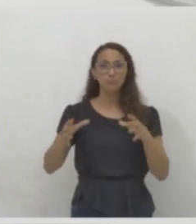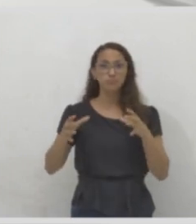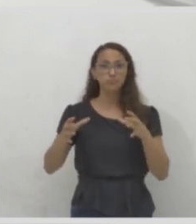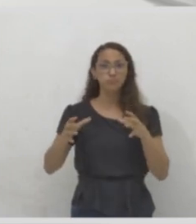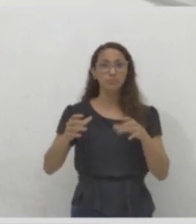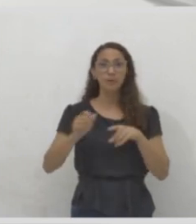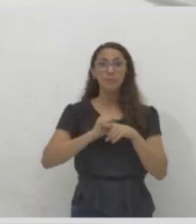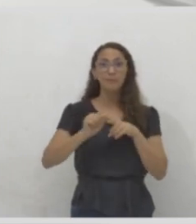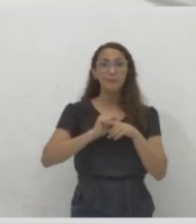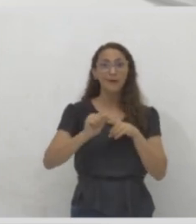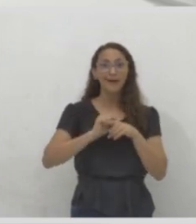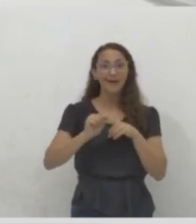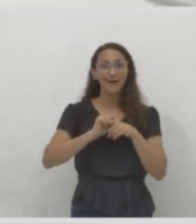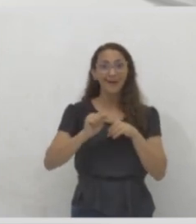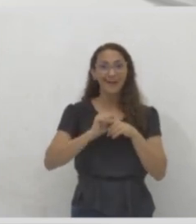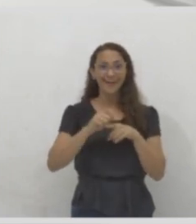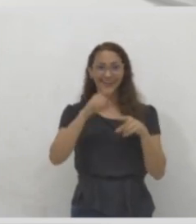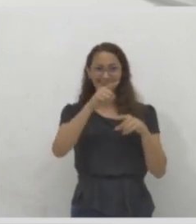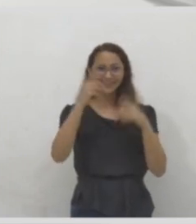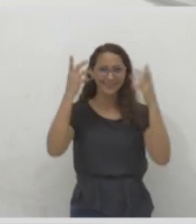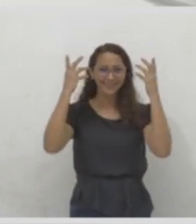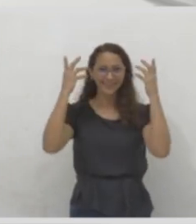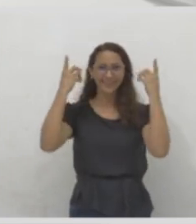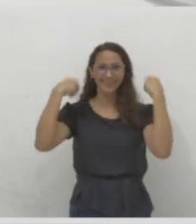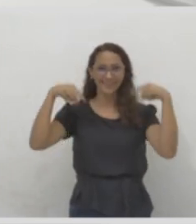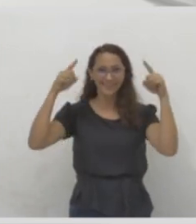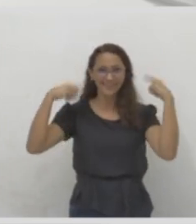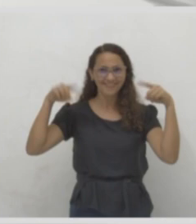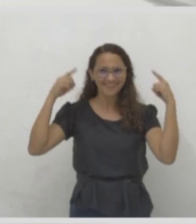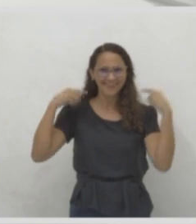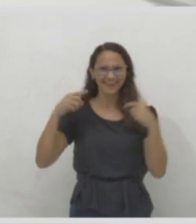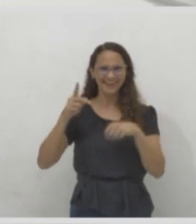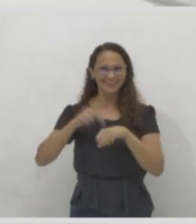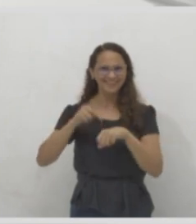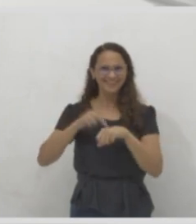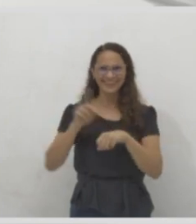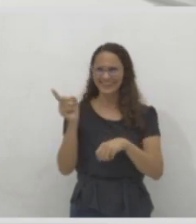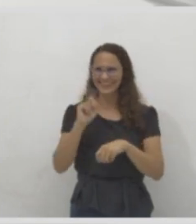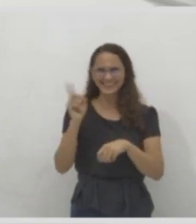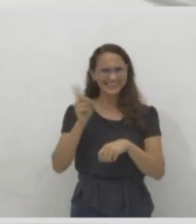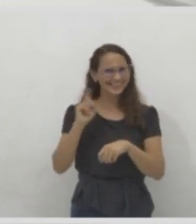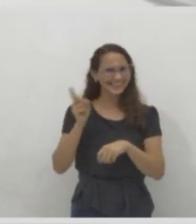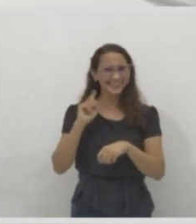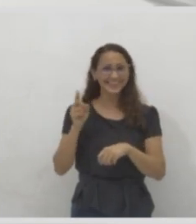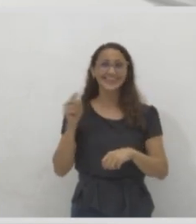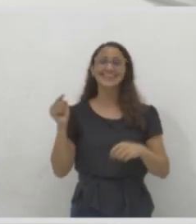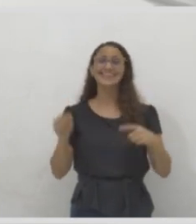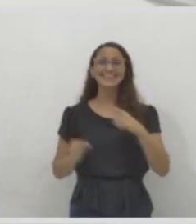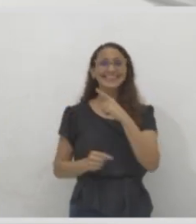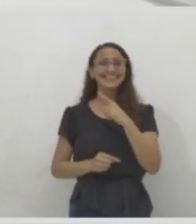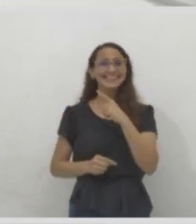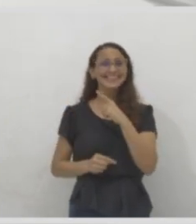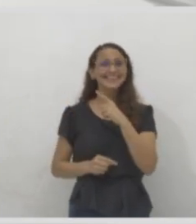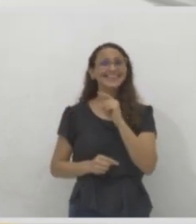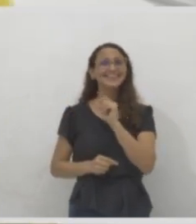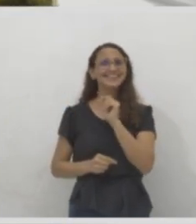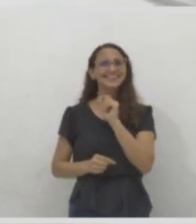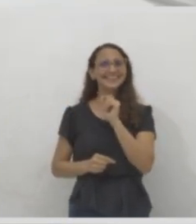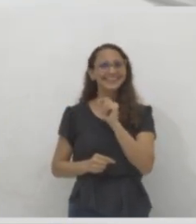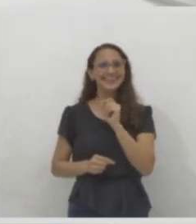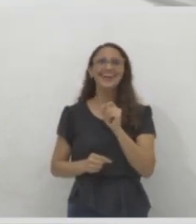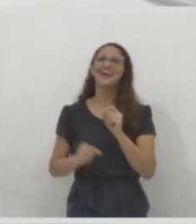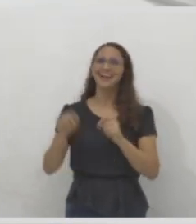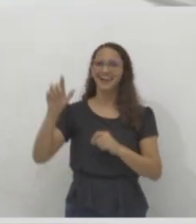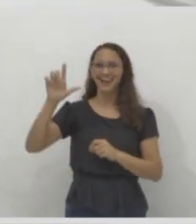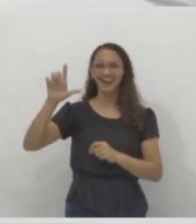são ovelhas, não são blocos de pedra. As imagens estão em preto e branco porque são imagens antigas,